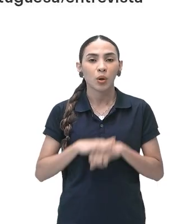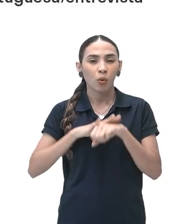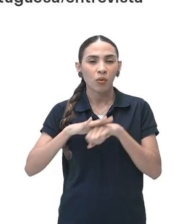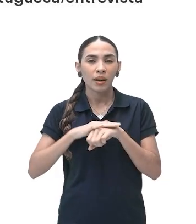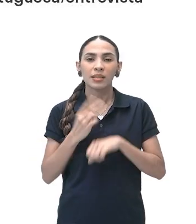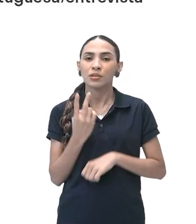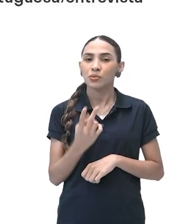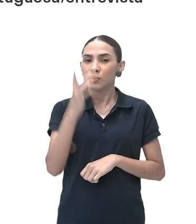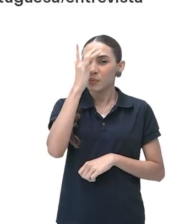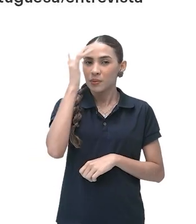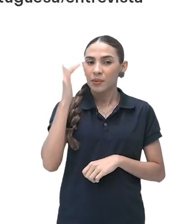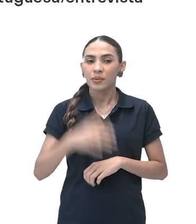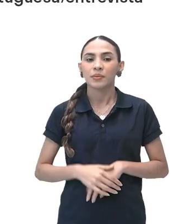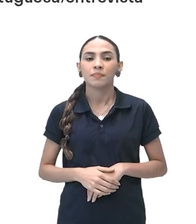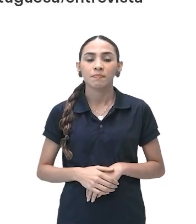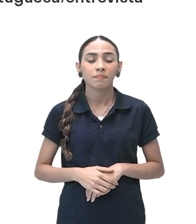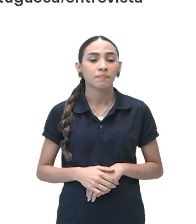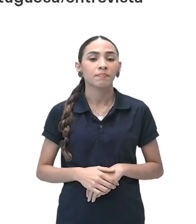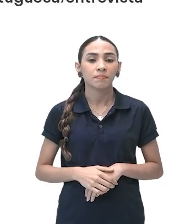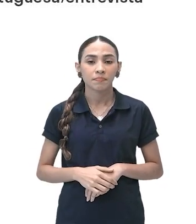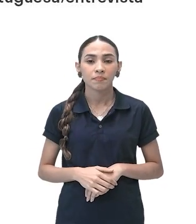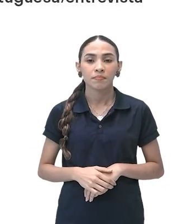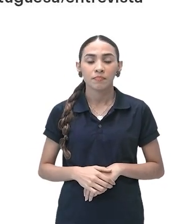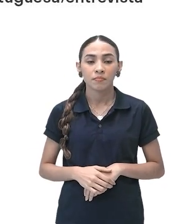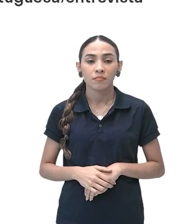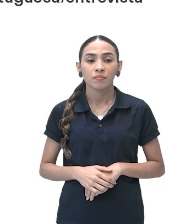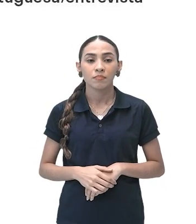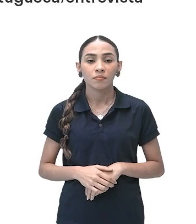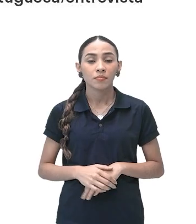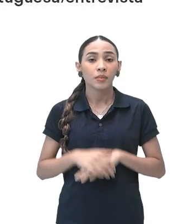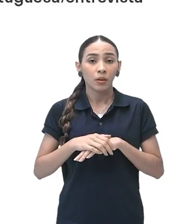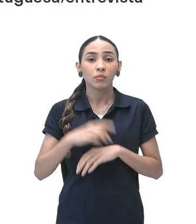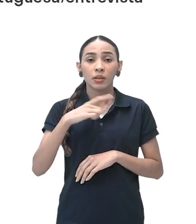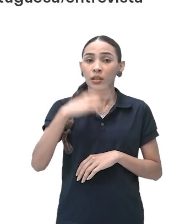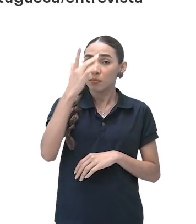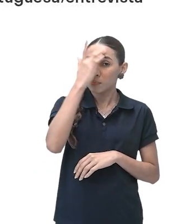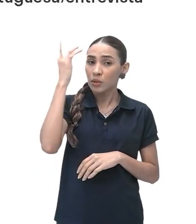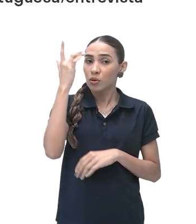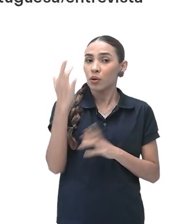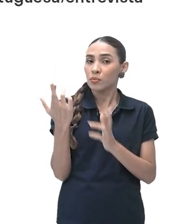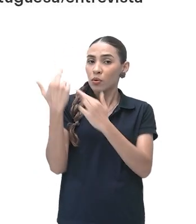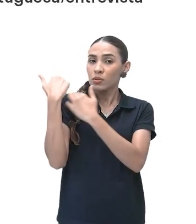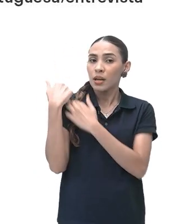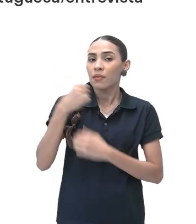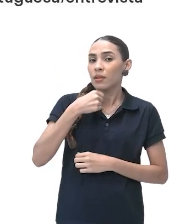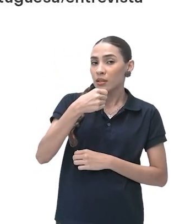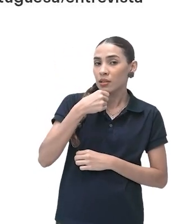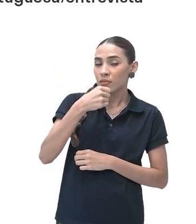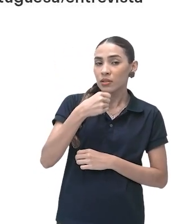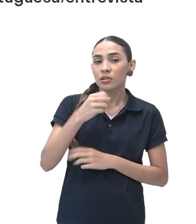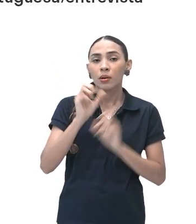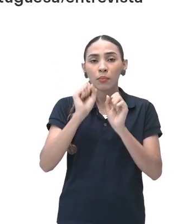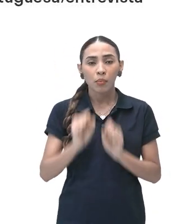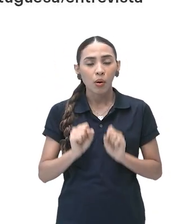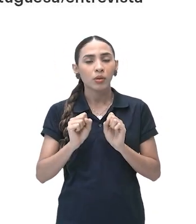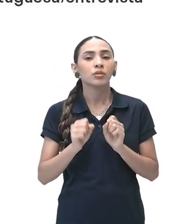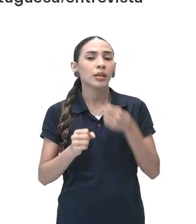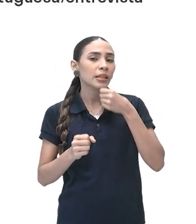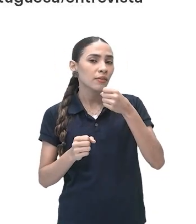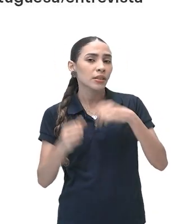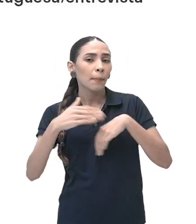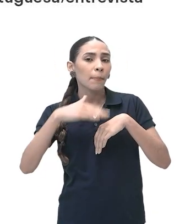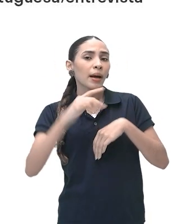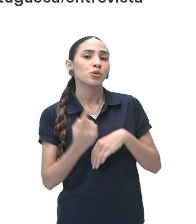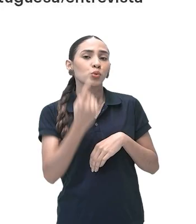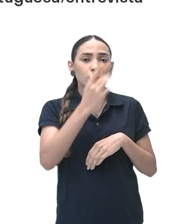duas pessoas conversando. Mas é claro, que um entrevistador pode entrevistar mais de uma pessoa, pode ser um